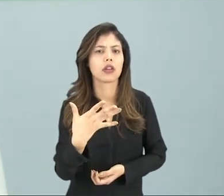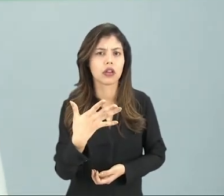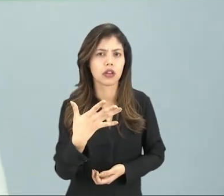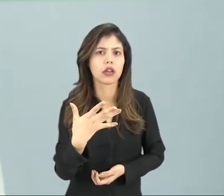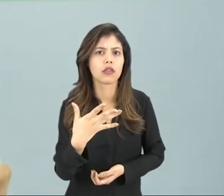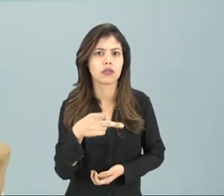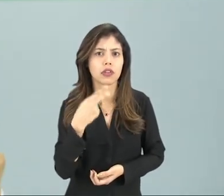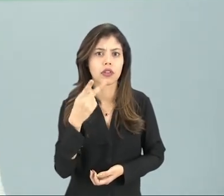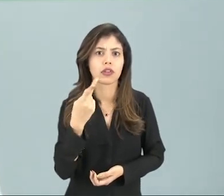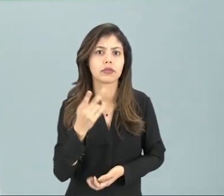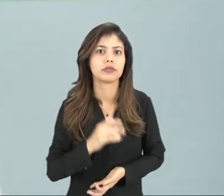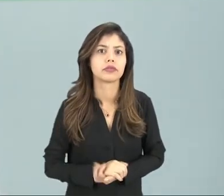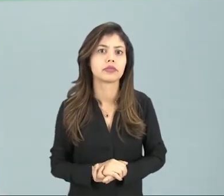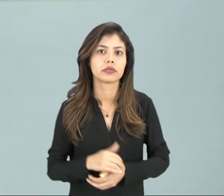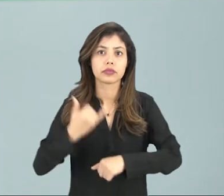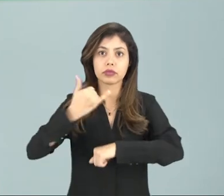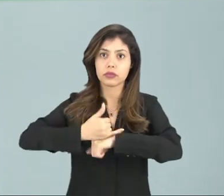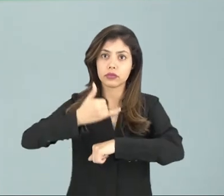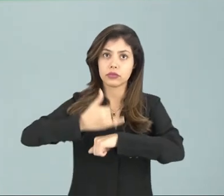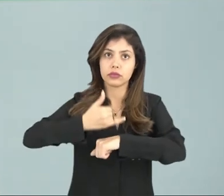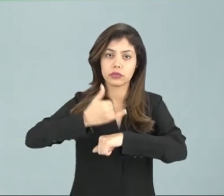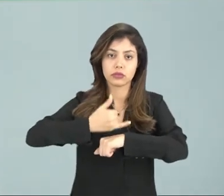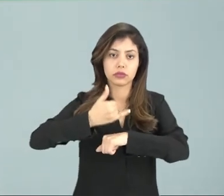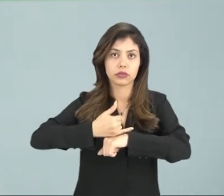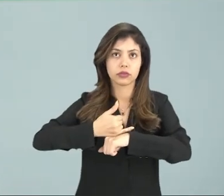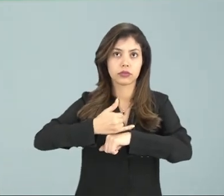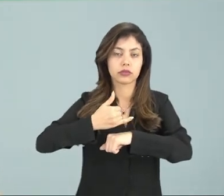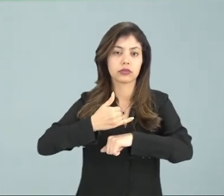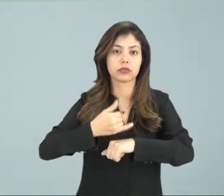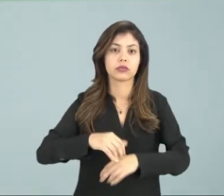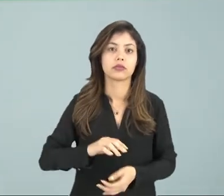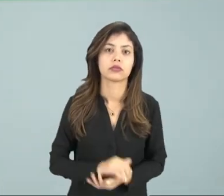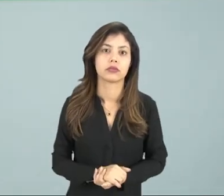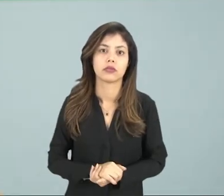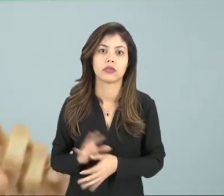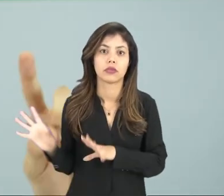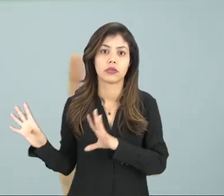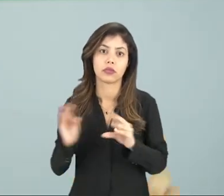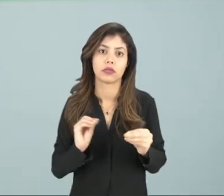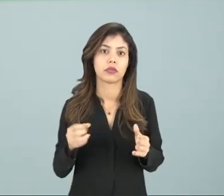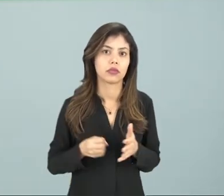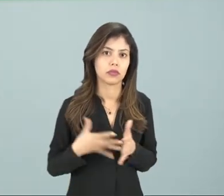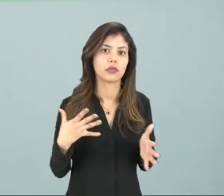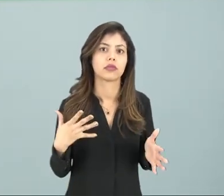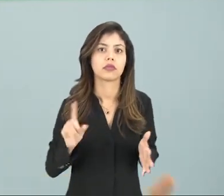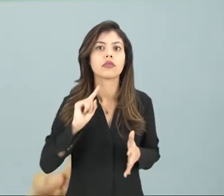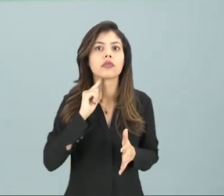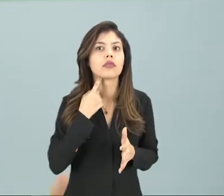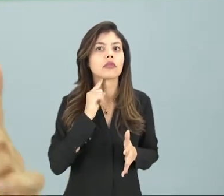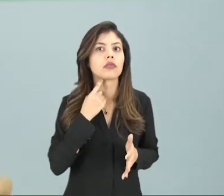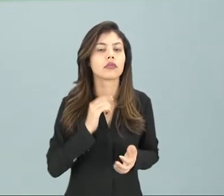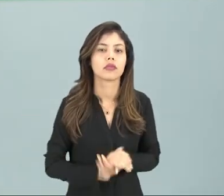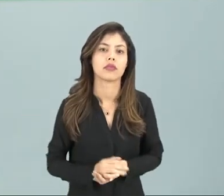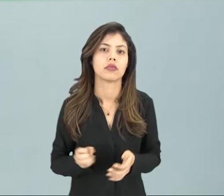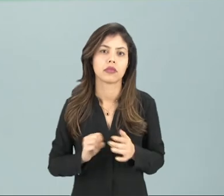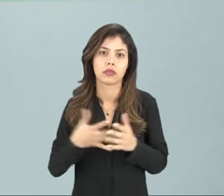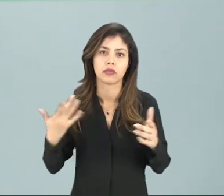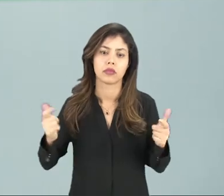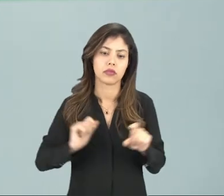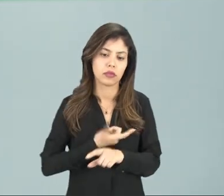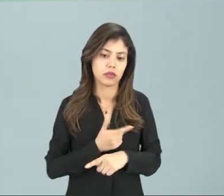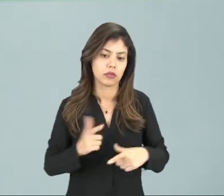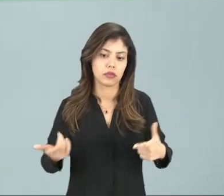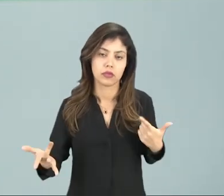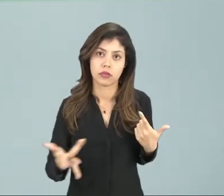um metais pesados metais pesados bem e muitas vezes desses lixos e que têm um grande